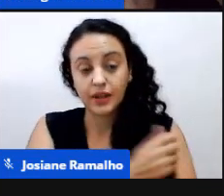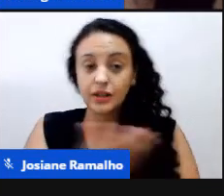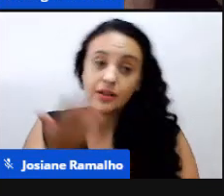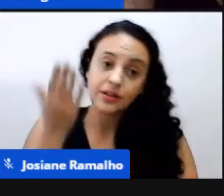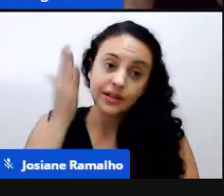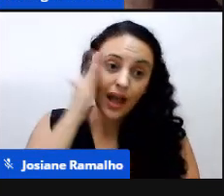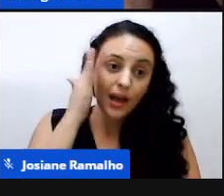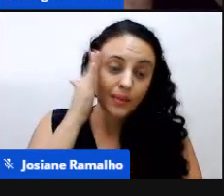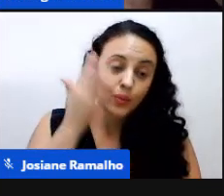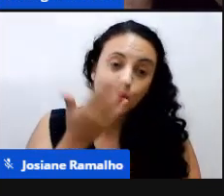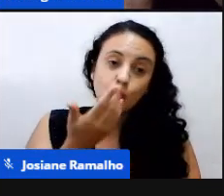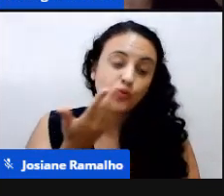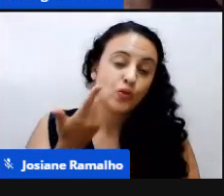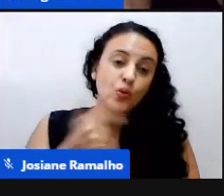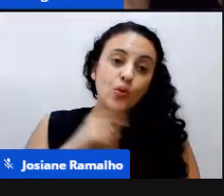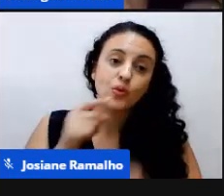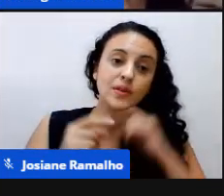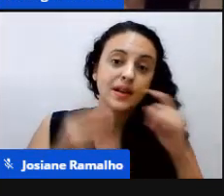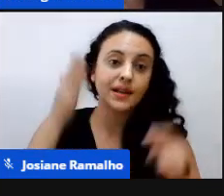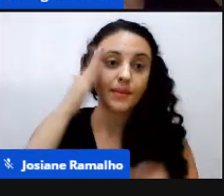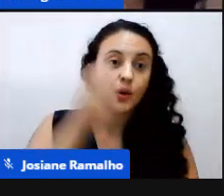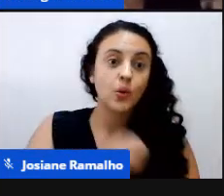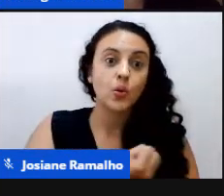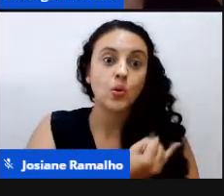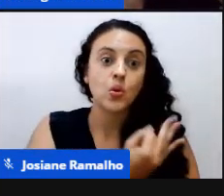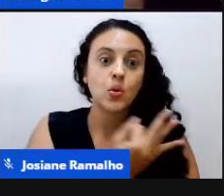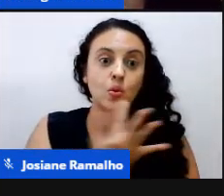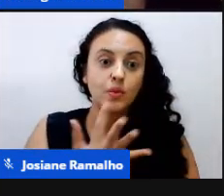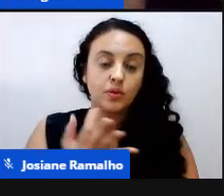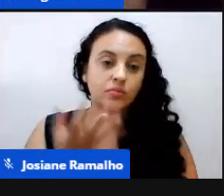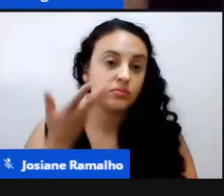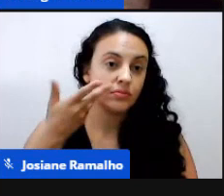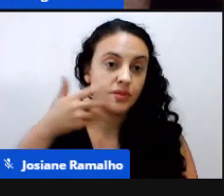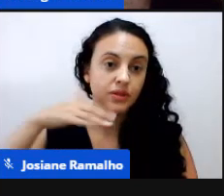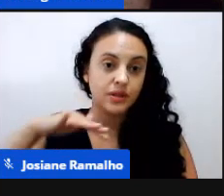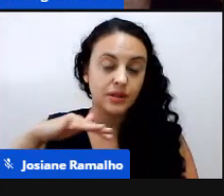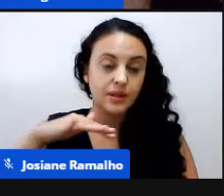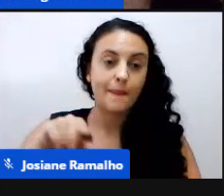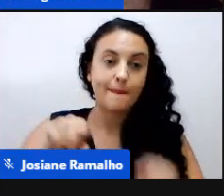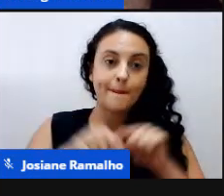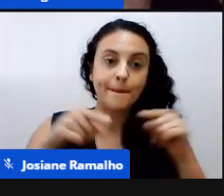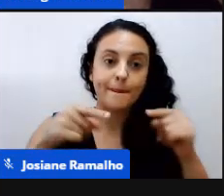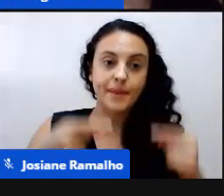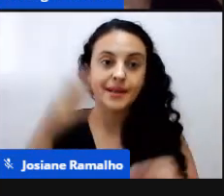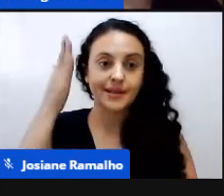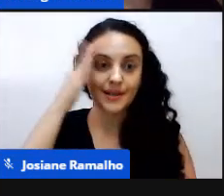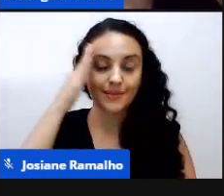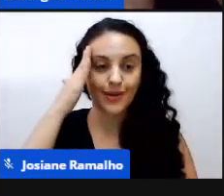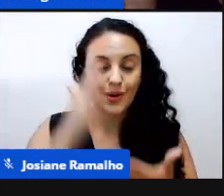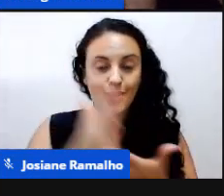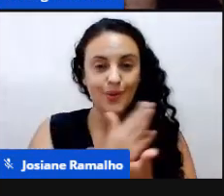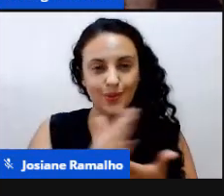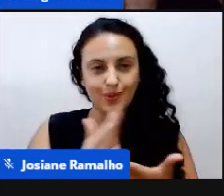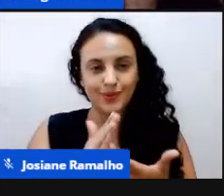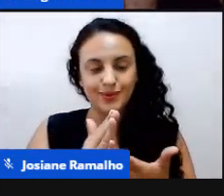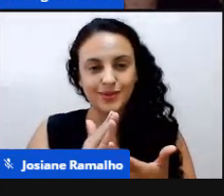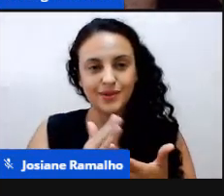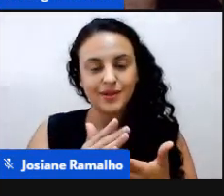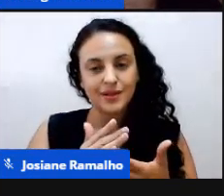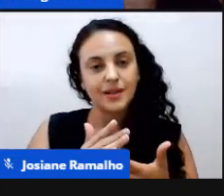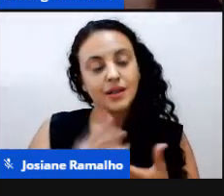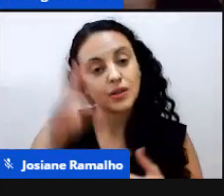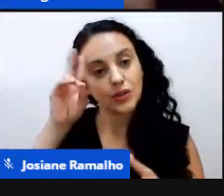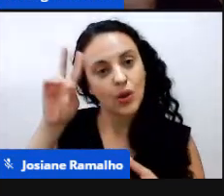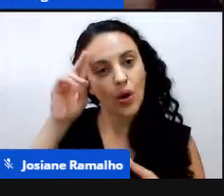crianças, mas a gente sabe que alguns relatos vão aparecer, e são nesses relatos que nós vamos poder mostrar o nosso trabalho como profissional